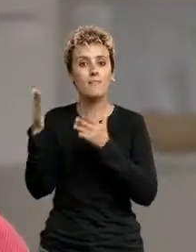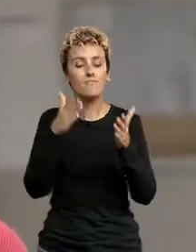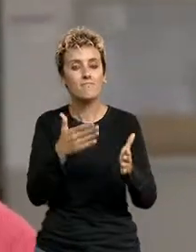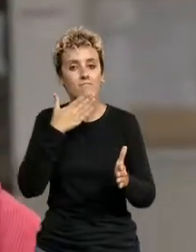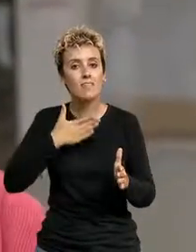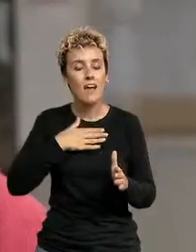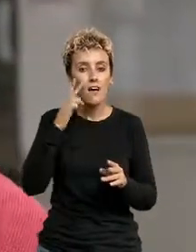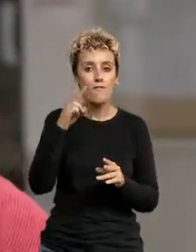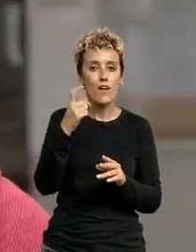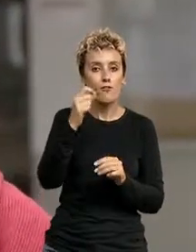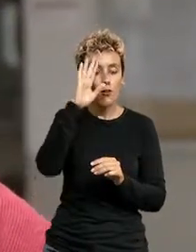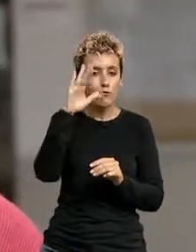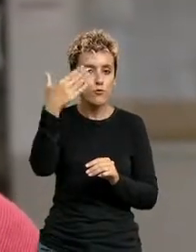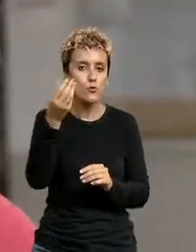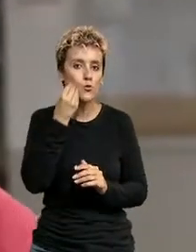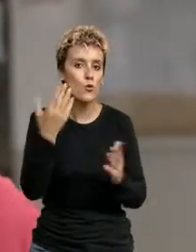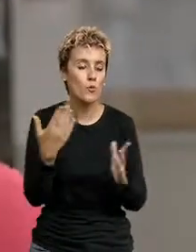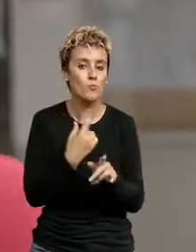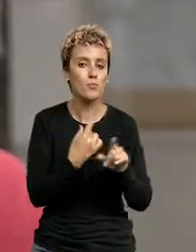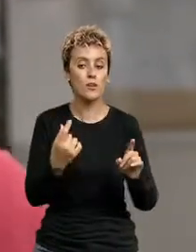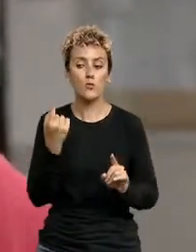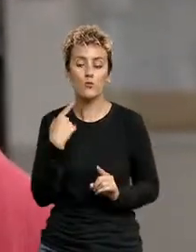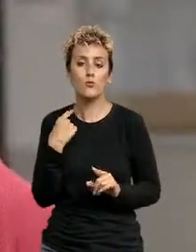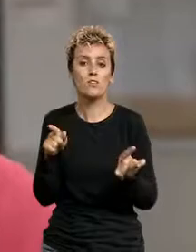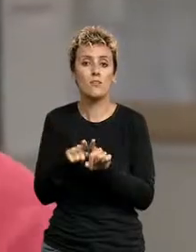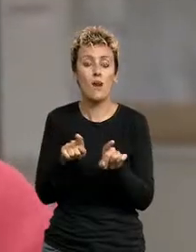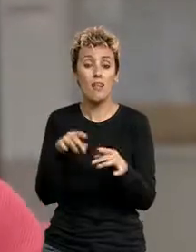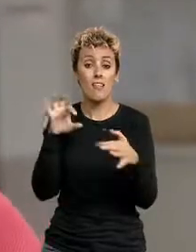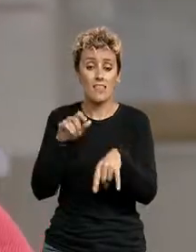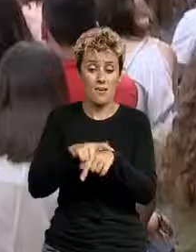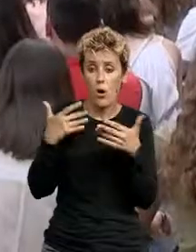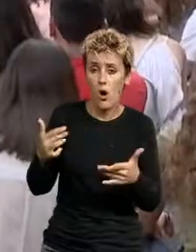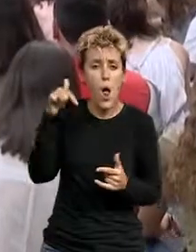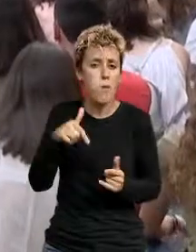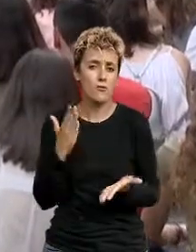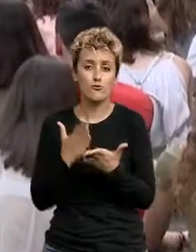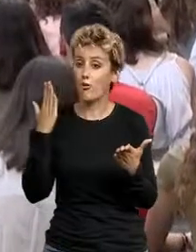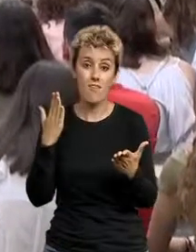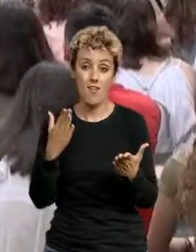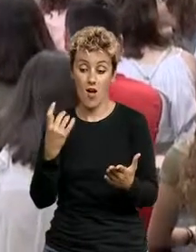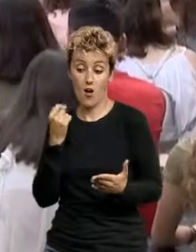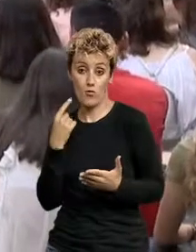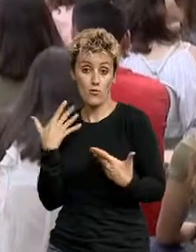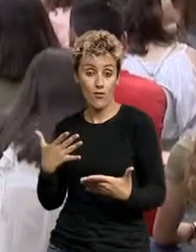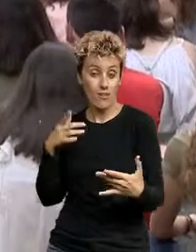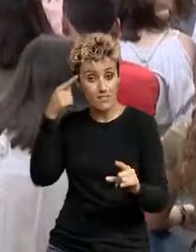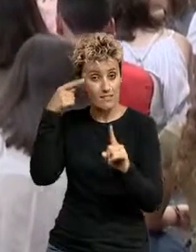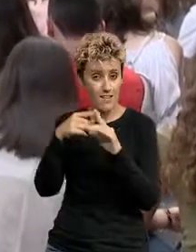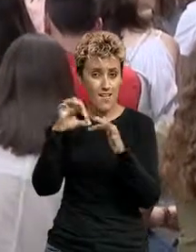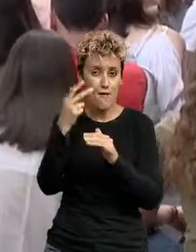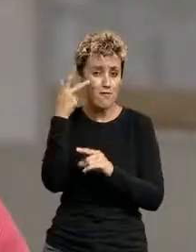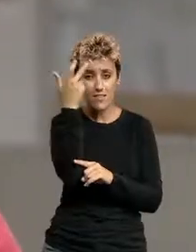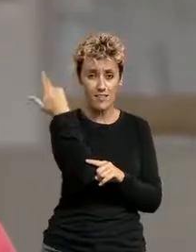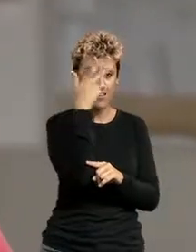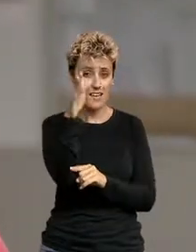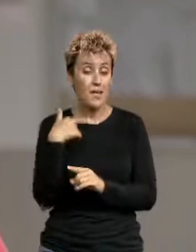frente, porque um curso não é uma coisa só do presente, não é? Neste momento eles estão a fazer algo que é para a vida deles e portanto eles têm que ter capacidade de